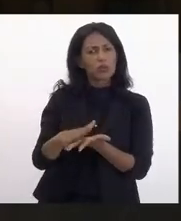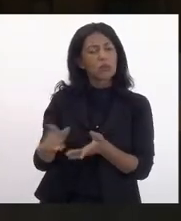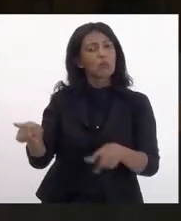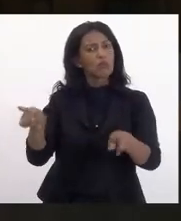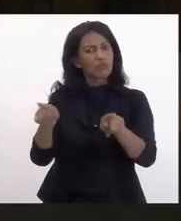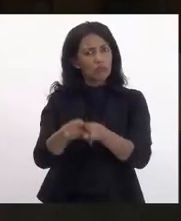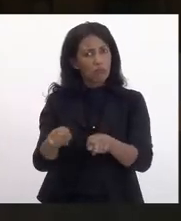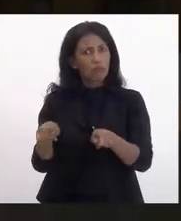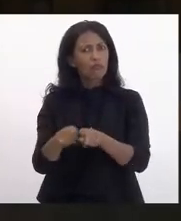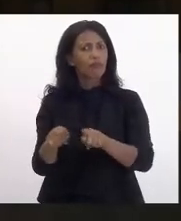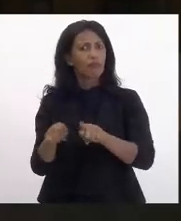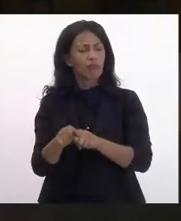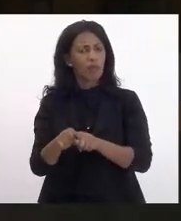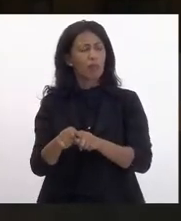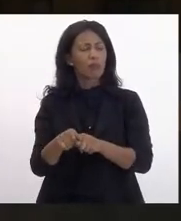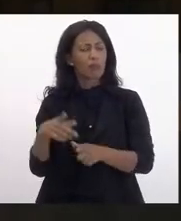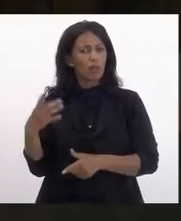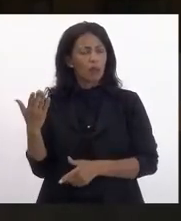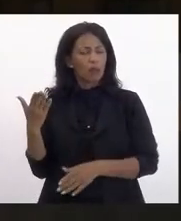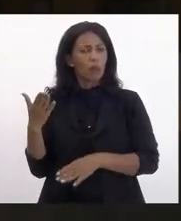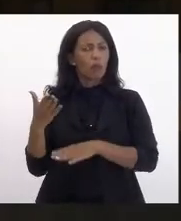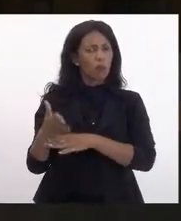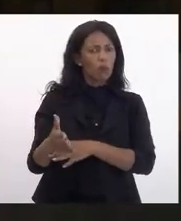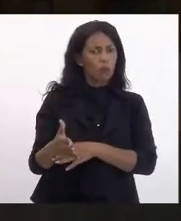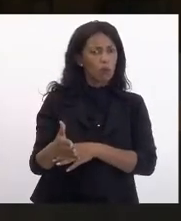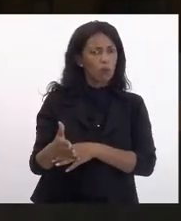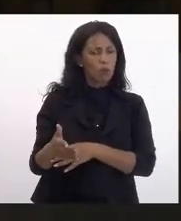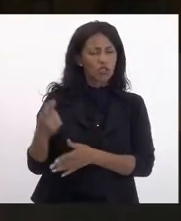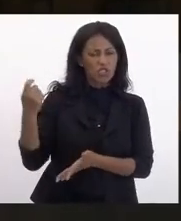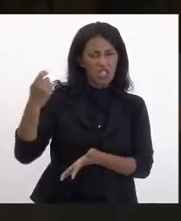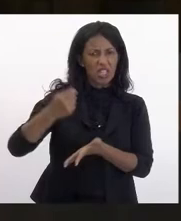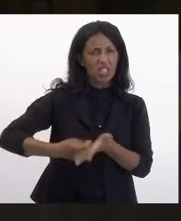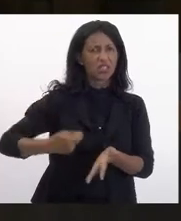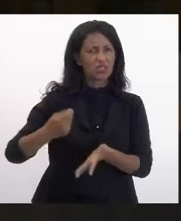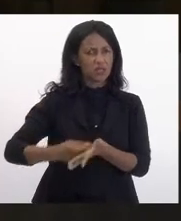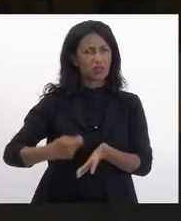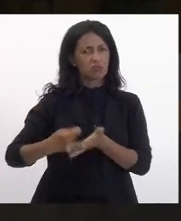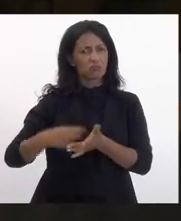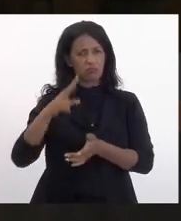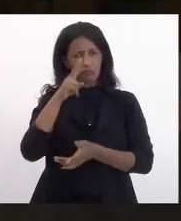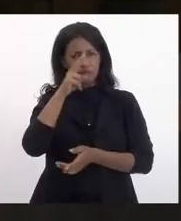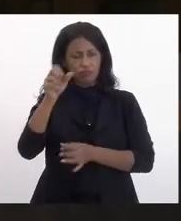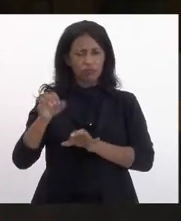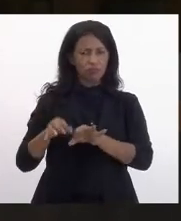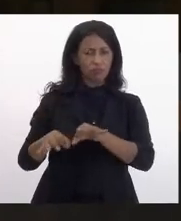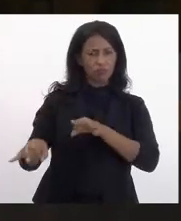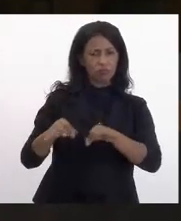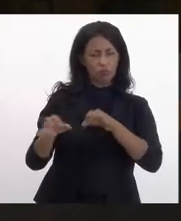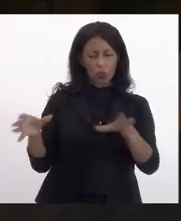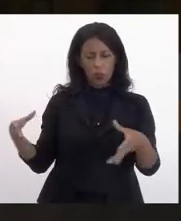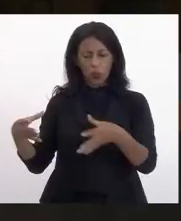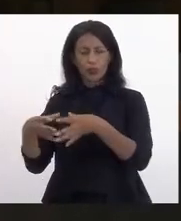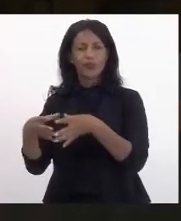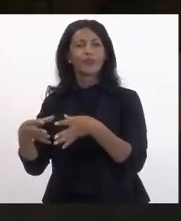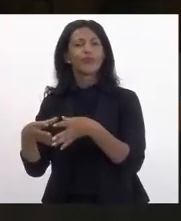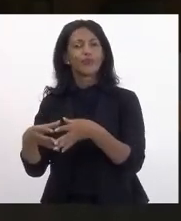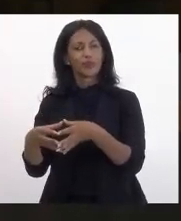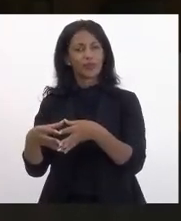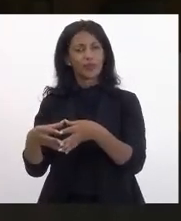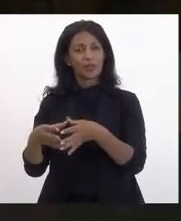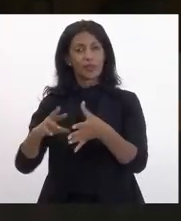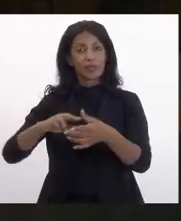também um vetor de resistência muito forte, de organização comunitária e